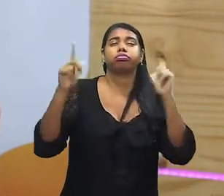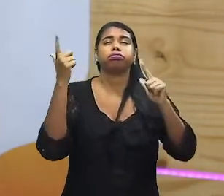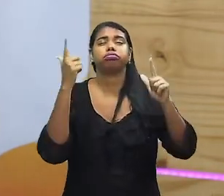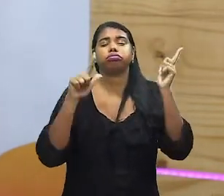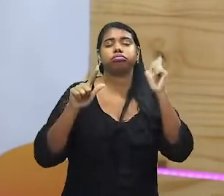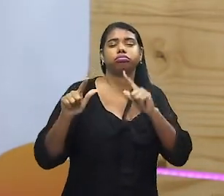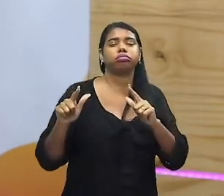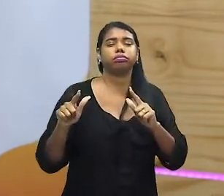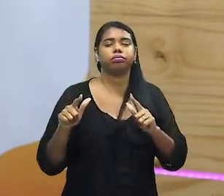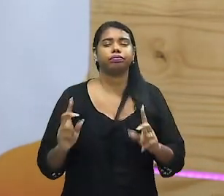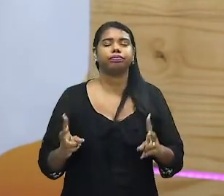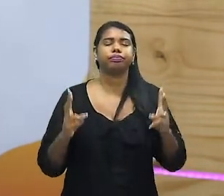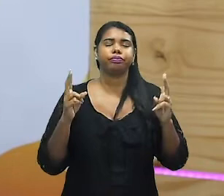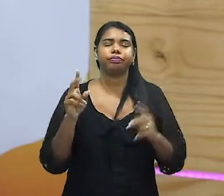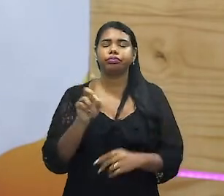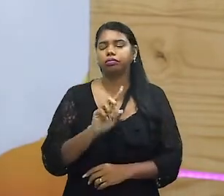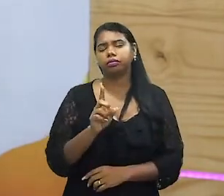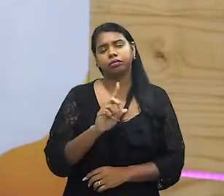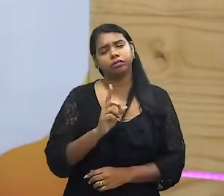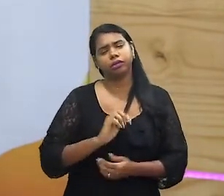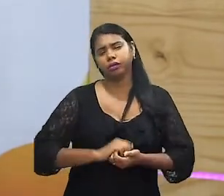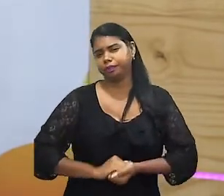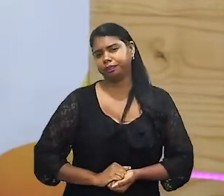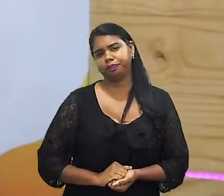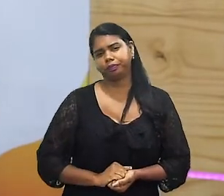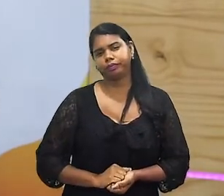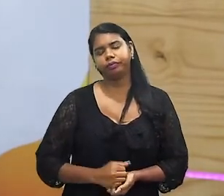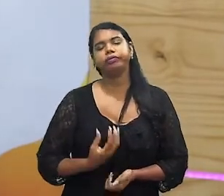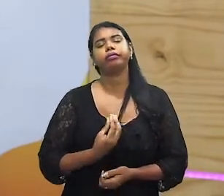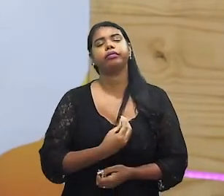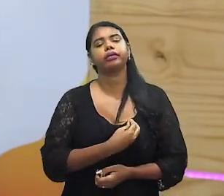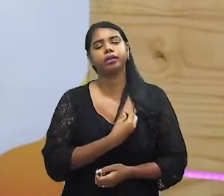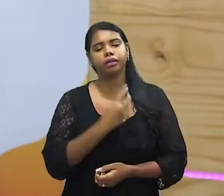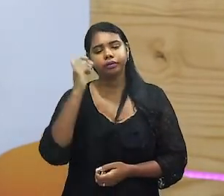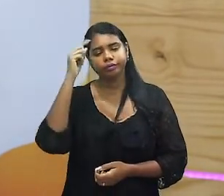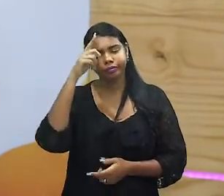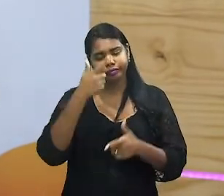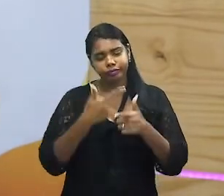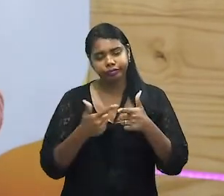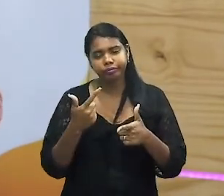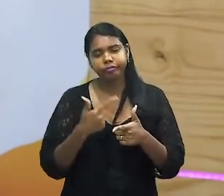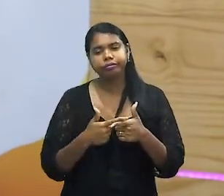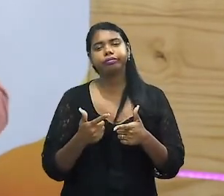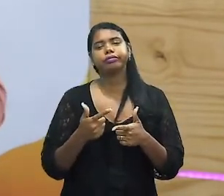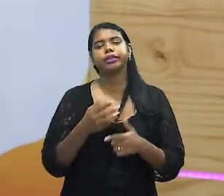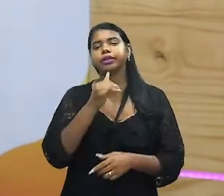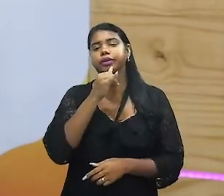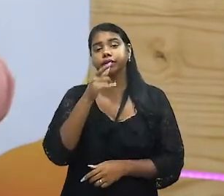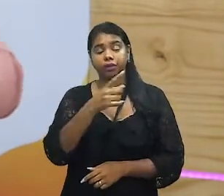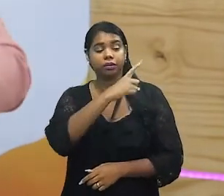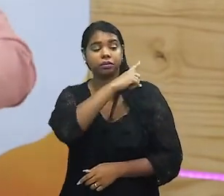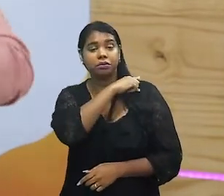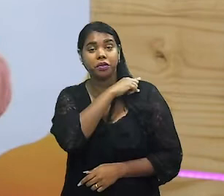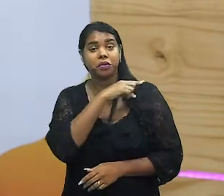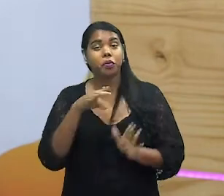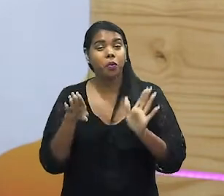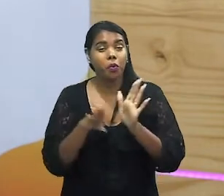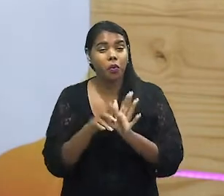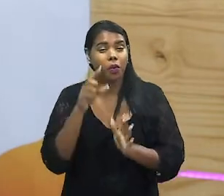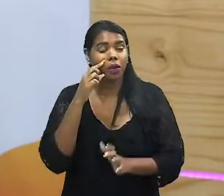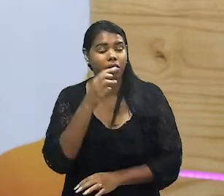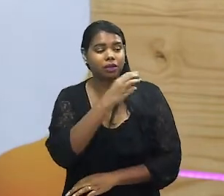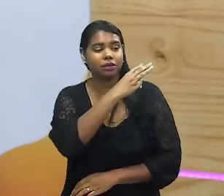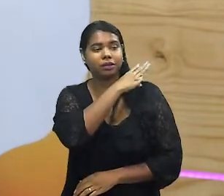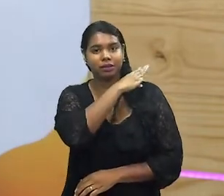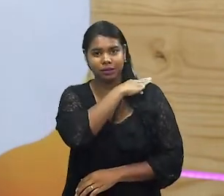vencer, dá tudo certo, não. A vida, vocês que estão no primeiro ano, quando chegarem no terceiro, vão ver uma